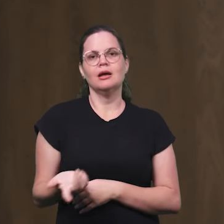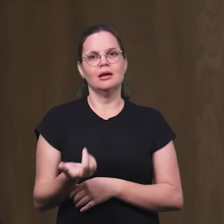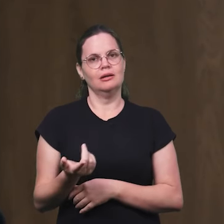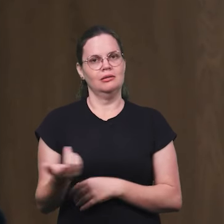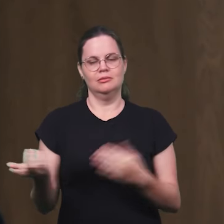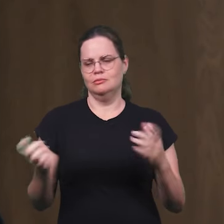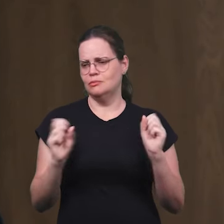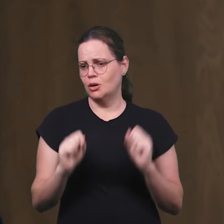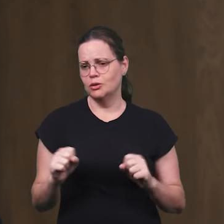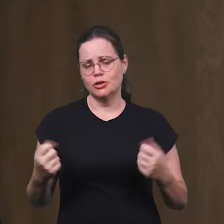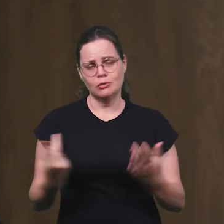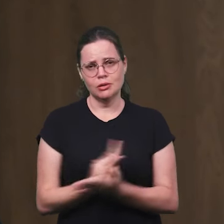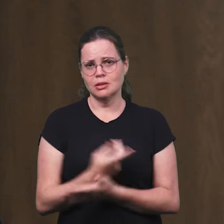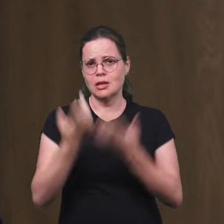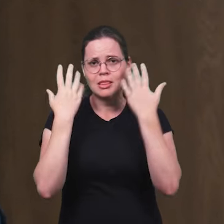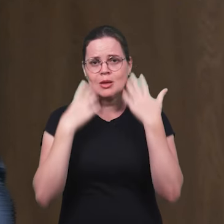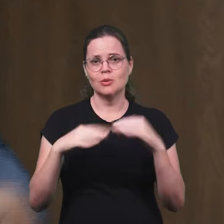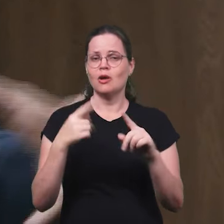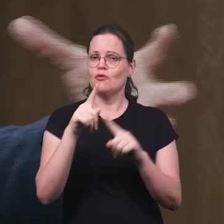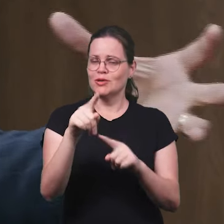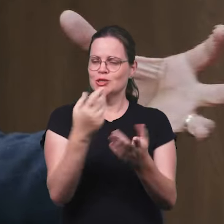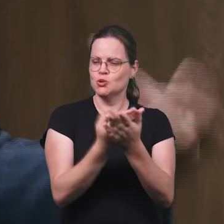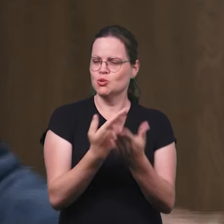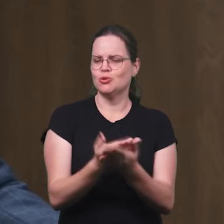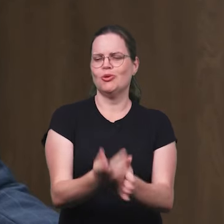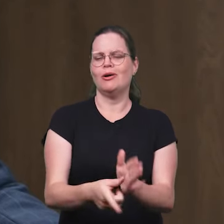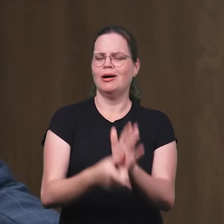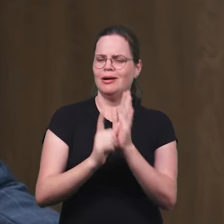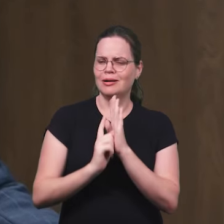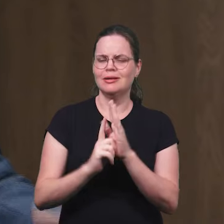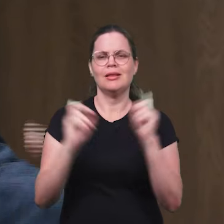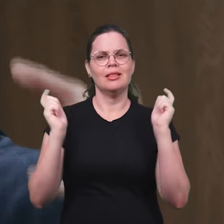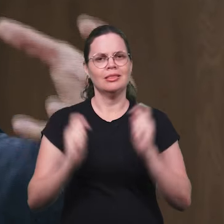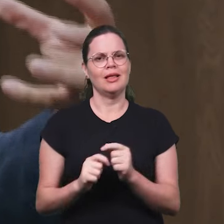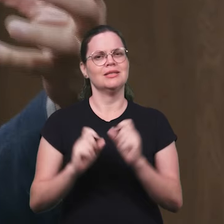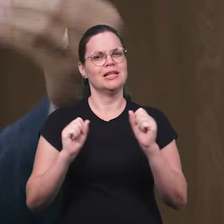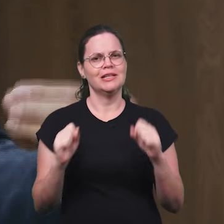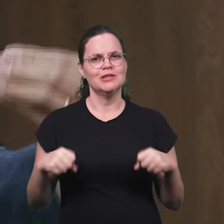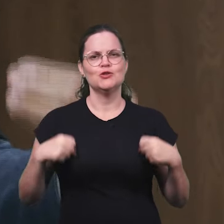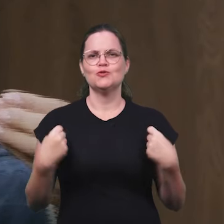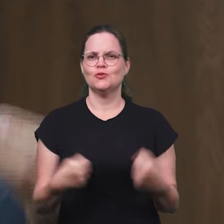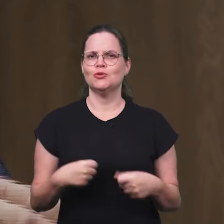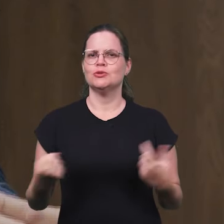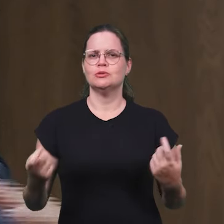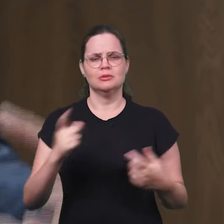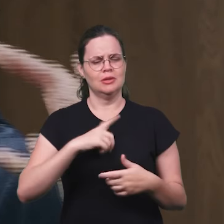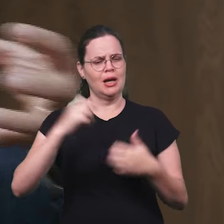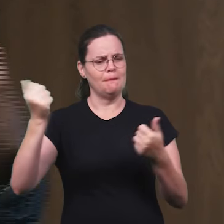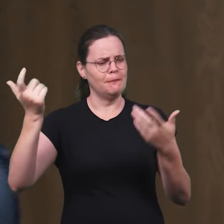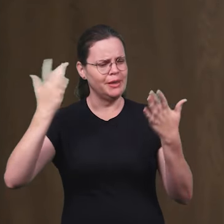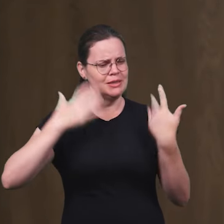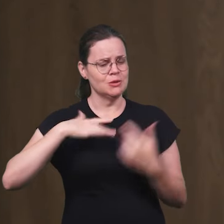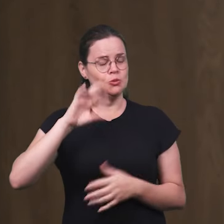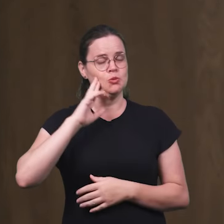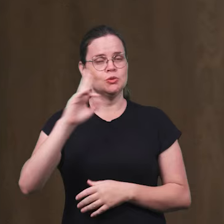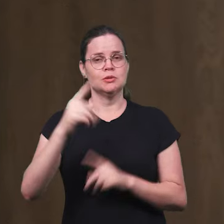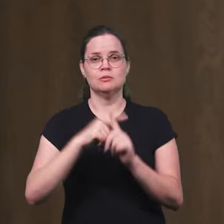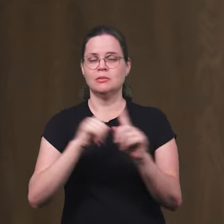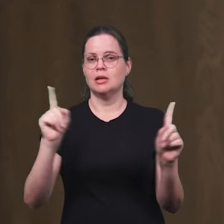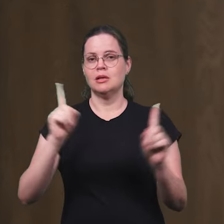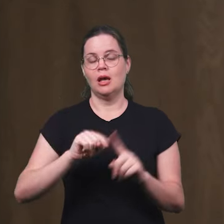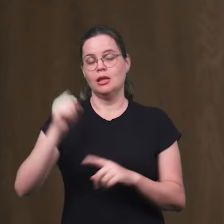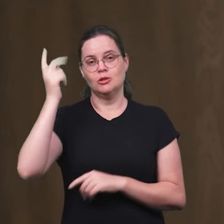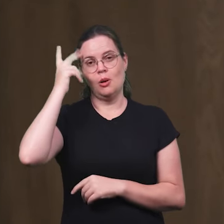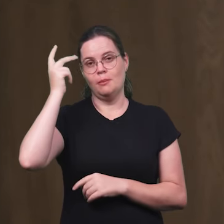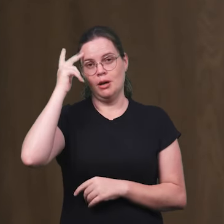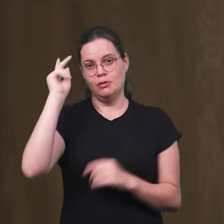parte, que você tenha a bênção do Senhor, mas é muito comum que você seja reprovado em